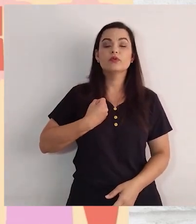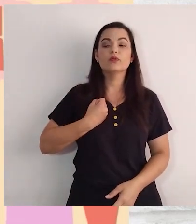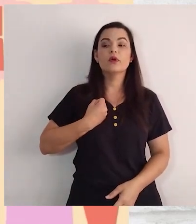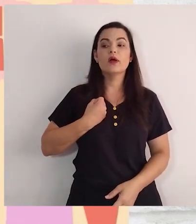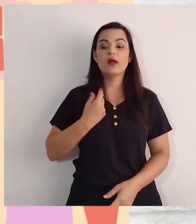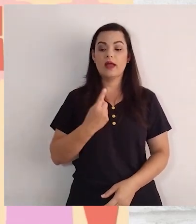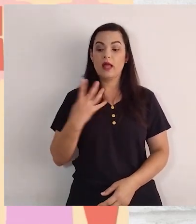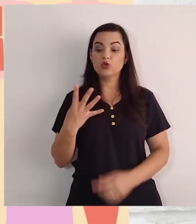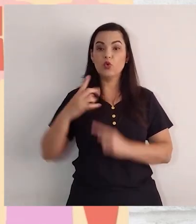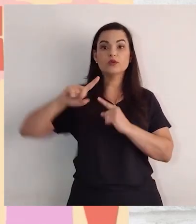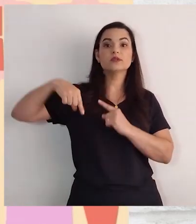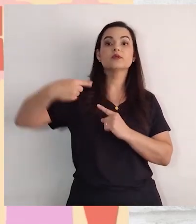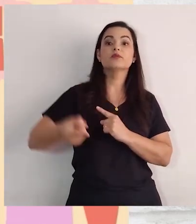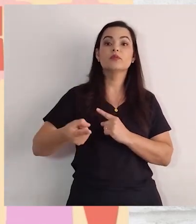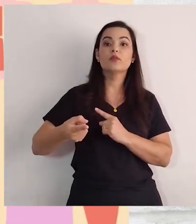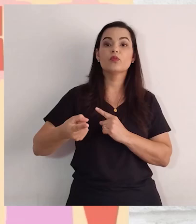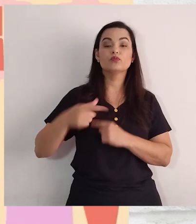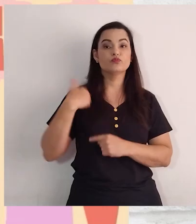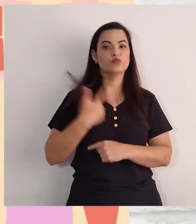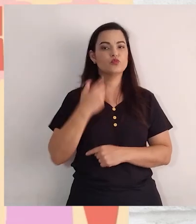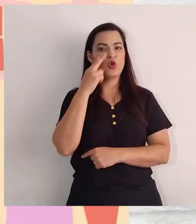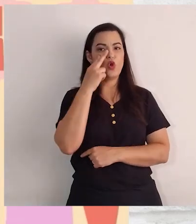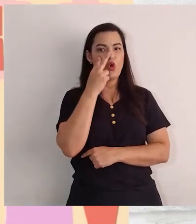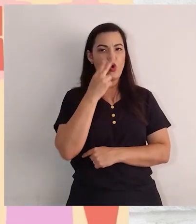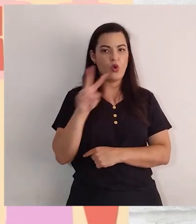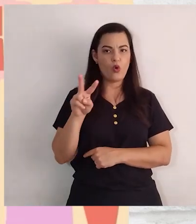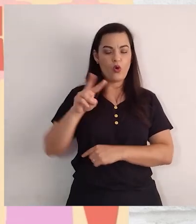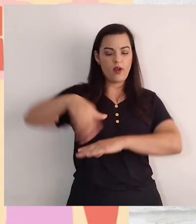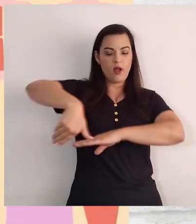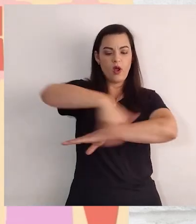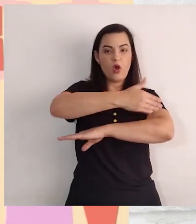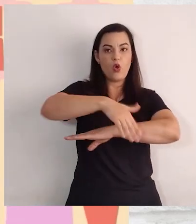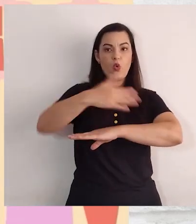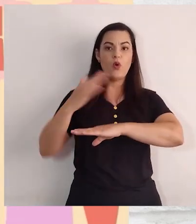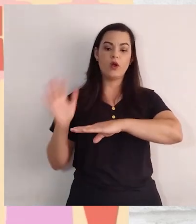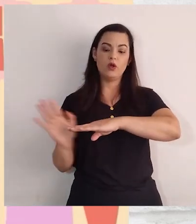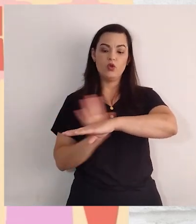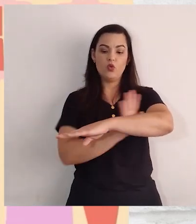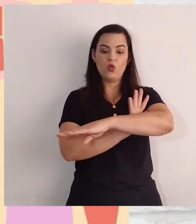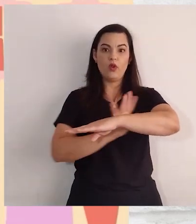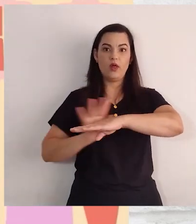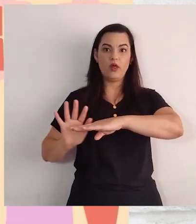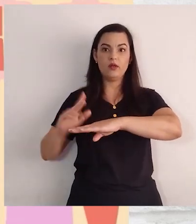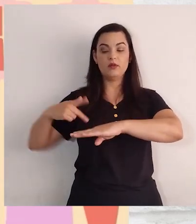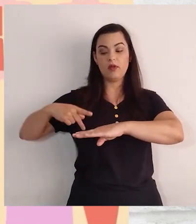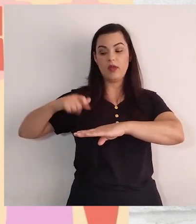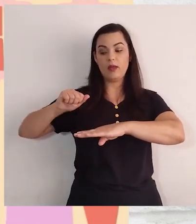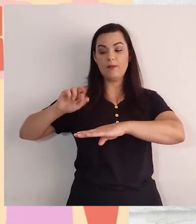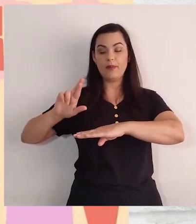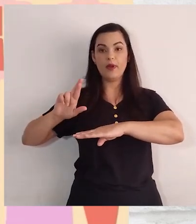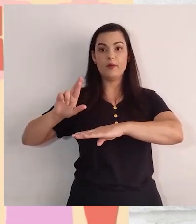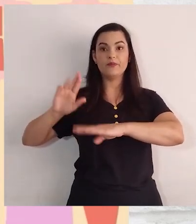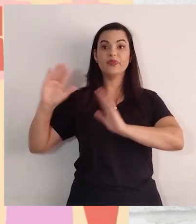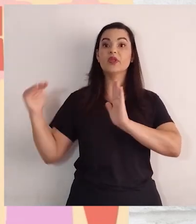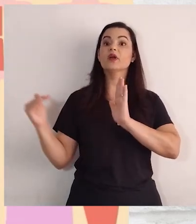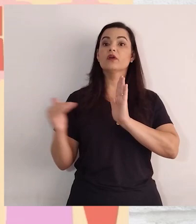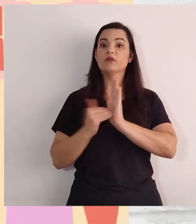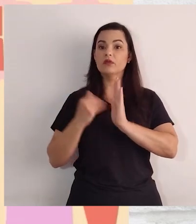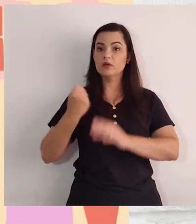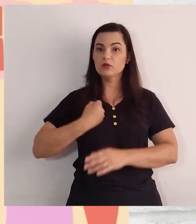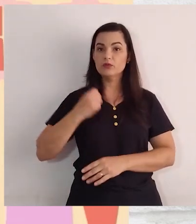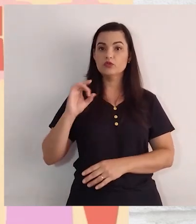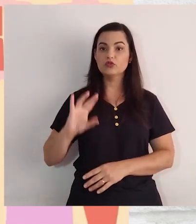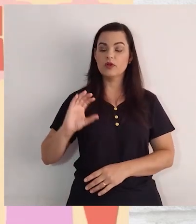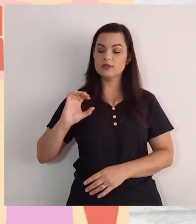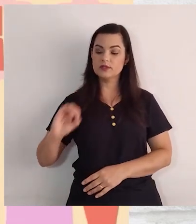lado da rua em que os números são pares. Então, só podem terminar com 0, 2, 4, 6 e